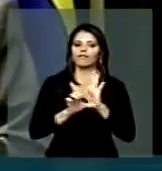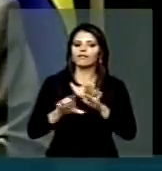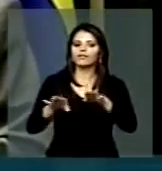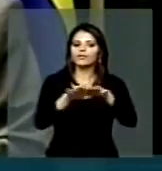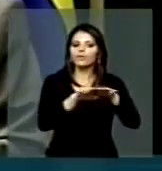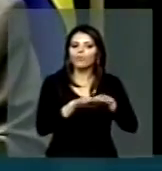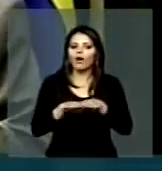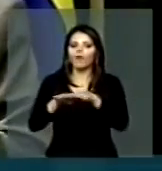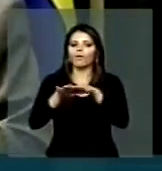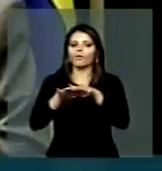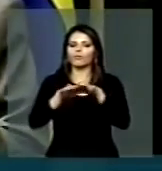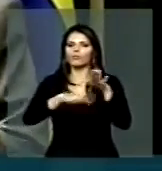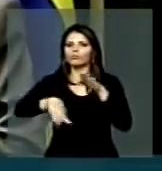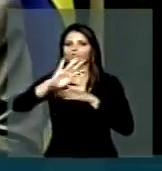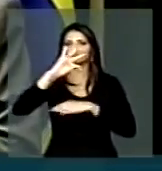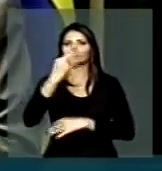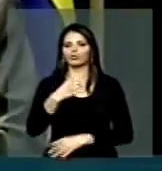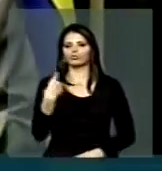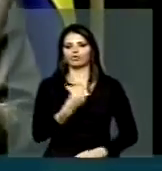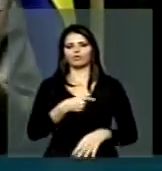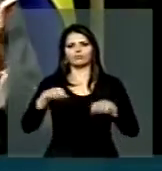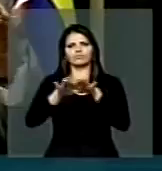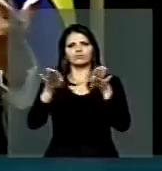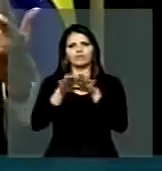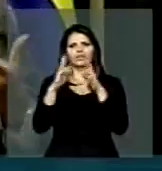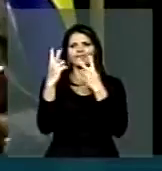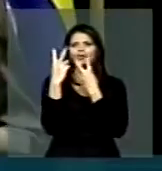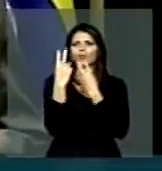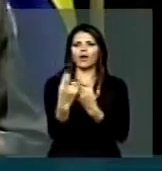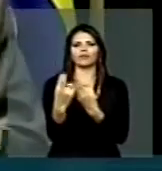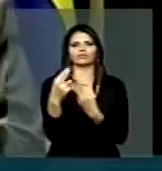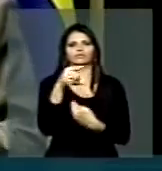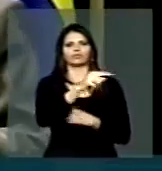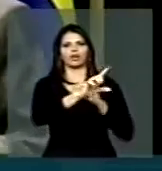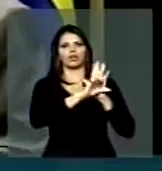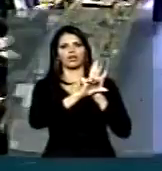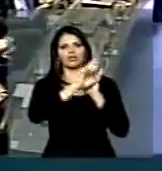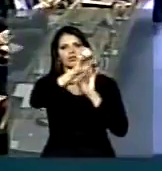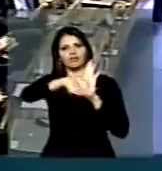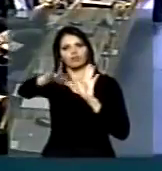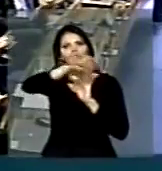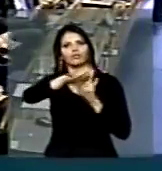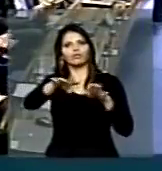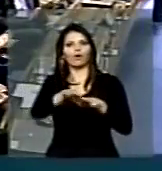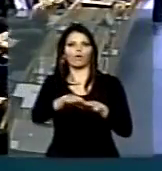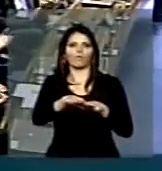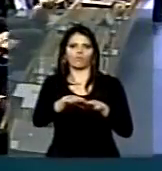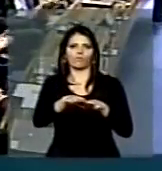para todos. Todos somos iguais, pelo menos perante a lei. Pelo menos perante a lei.